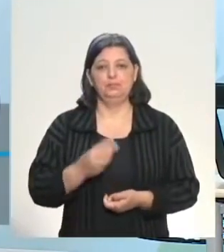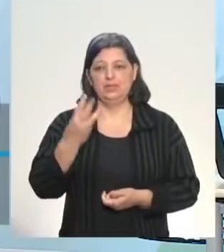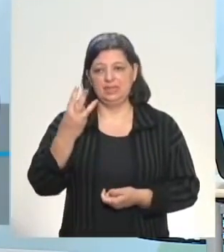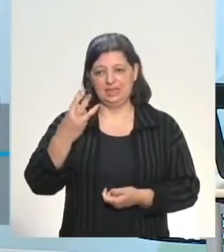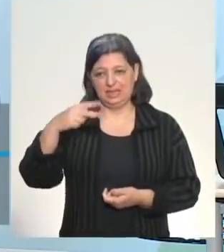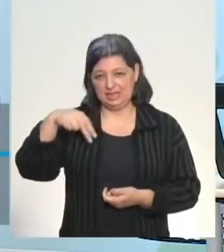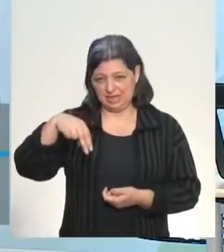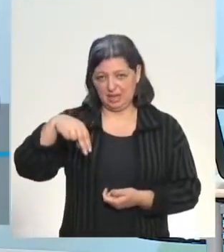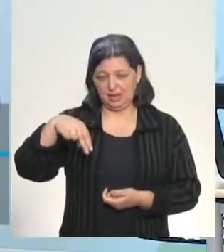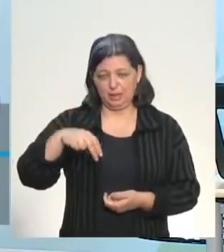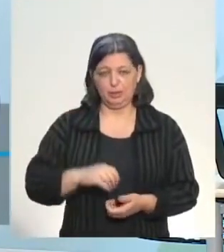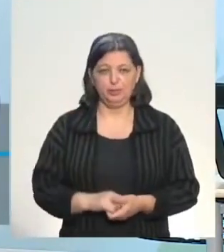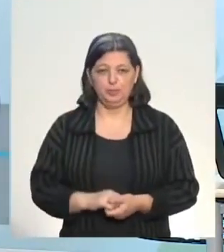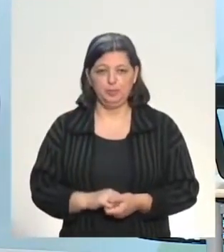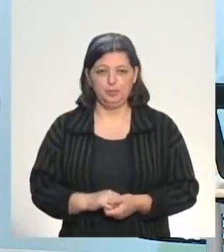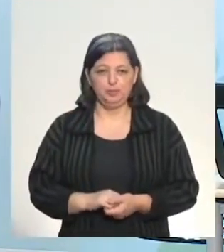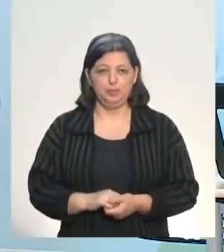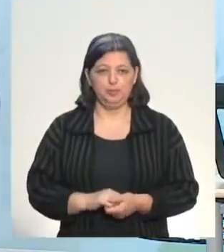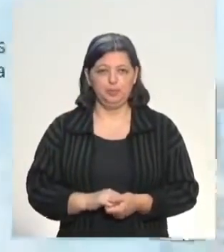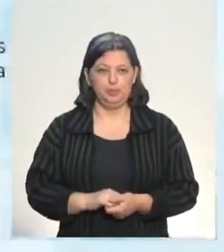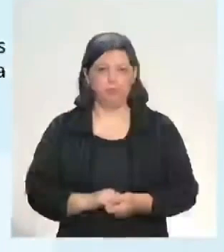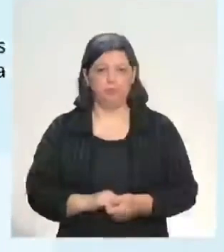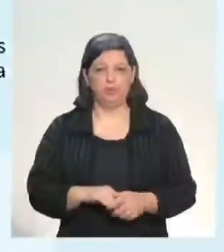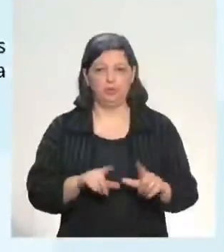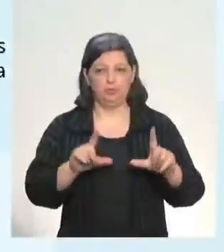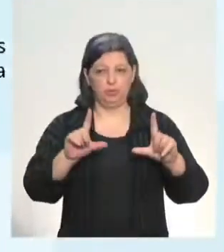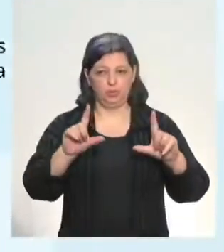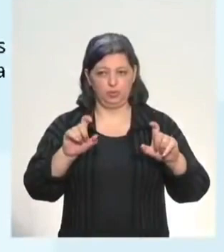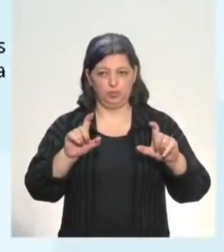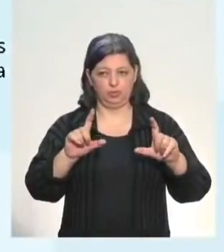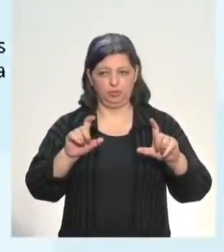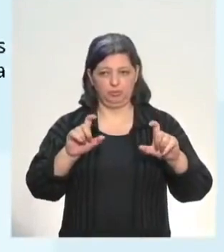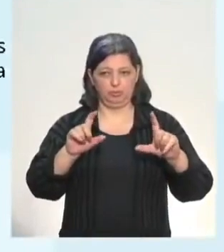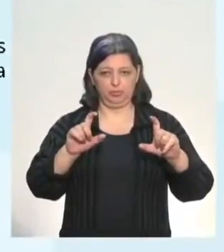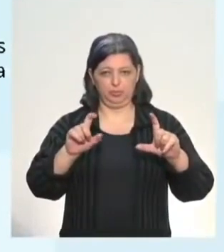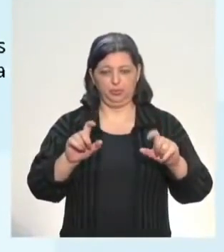3N. Leandro, dá um print, dá uma fixada aqui pra gente. Olha lá, beleza.